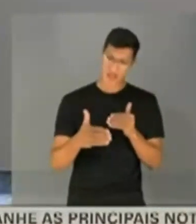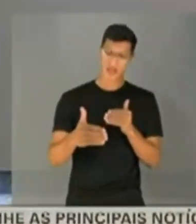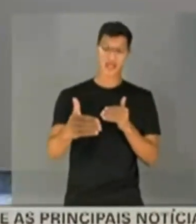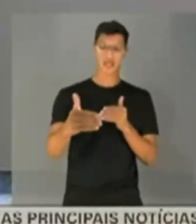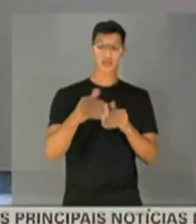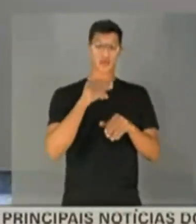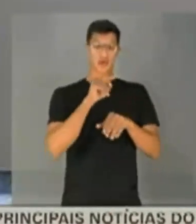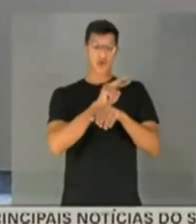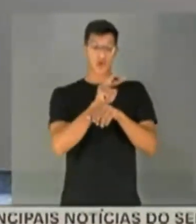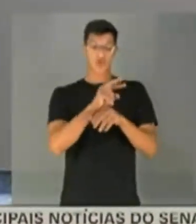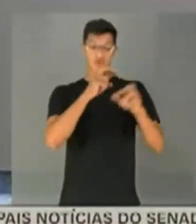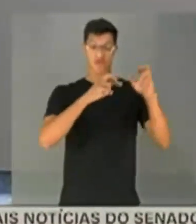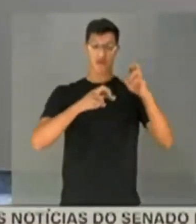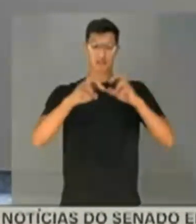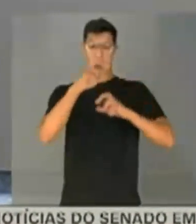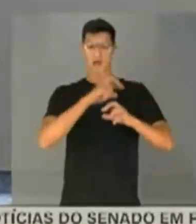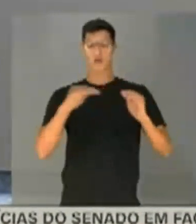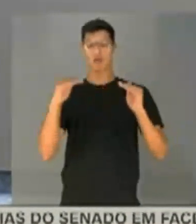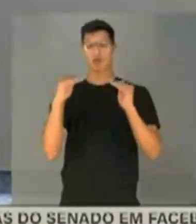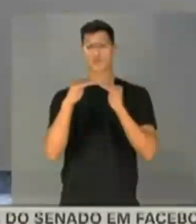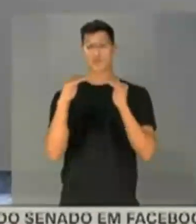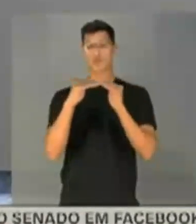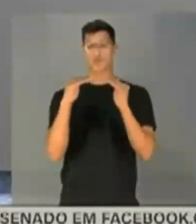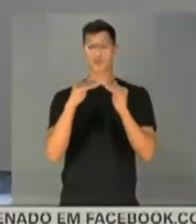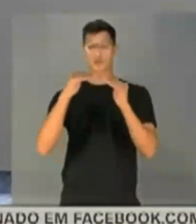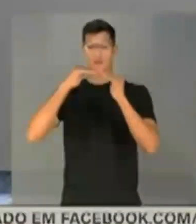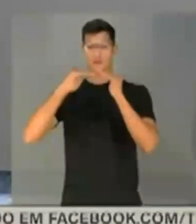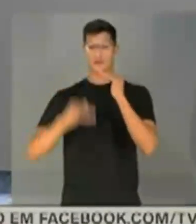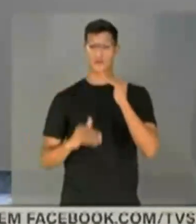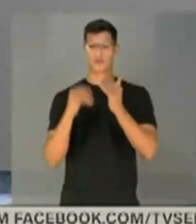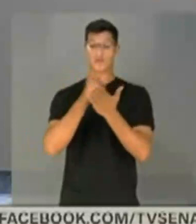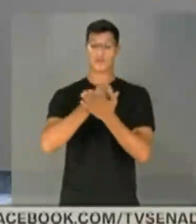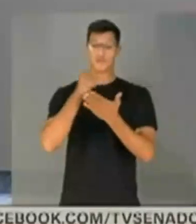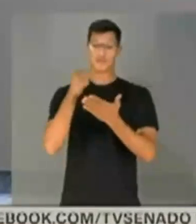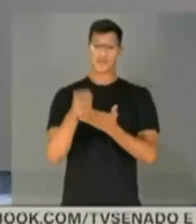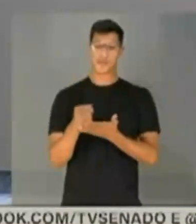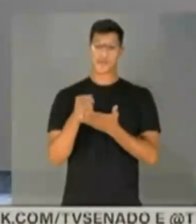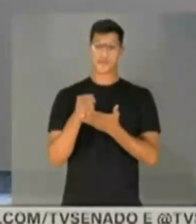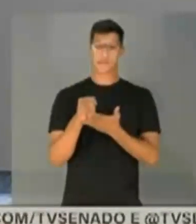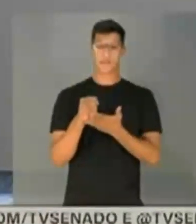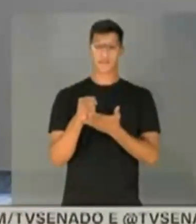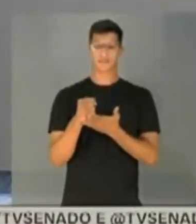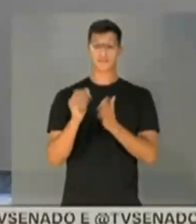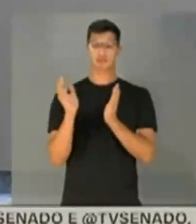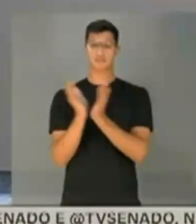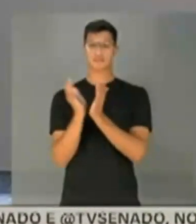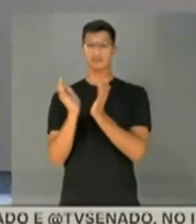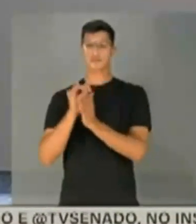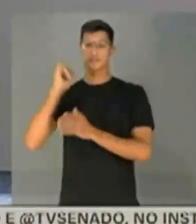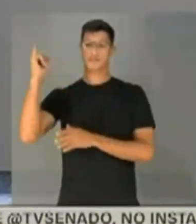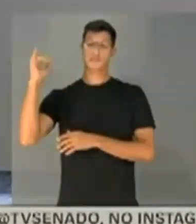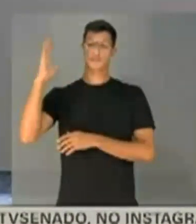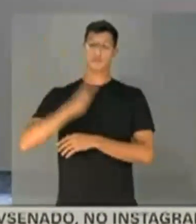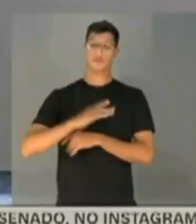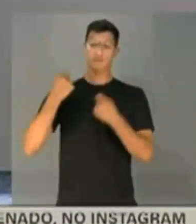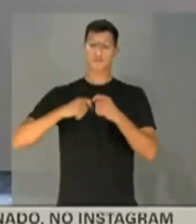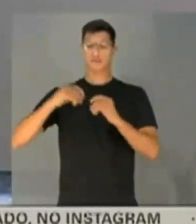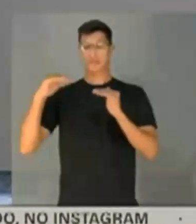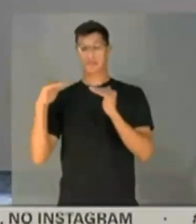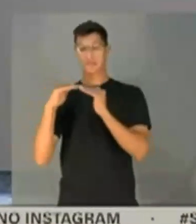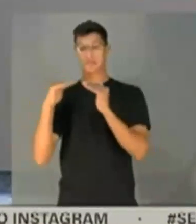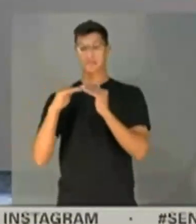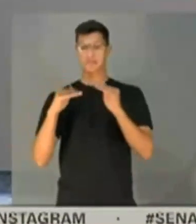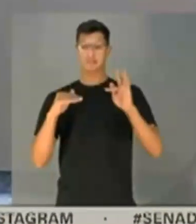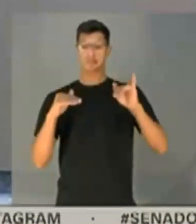o fiscal teria que concordar em desacordo com o contrato, a equipe de importação teria que concordar